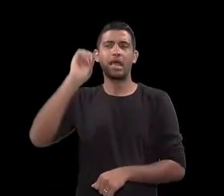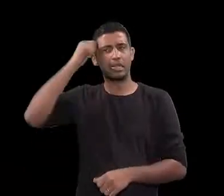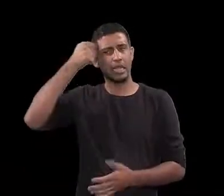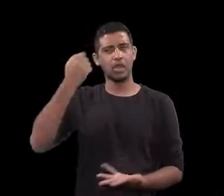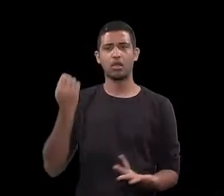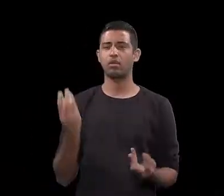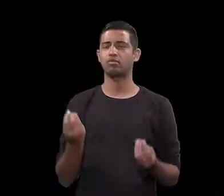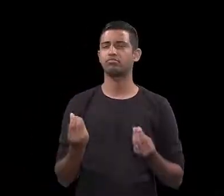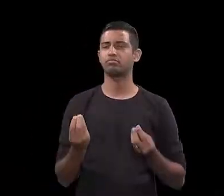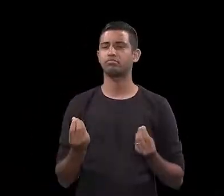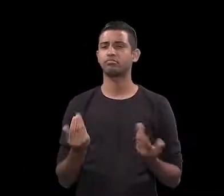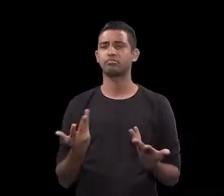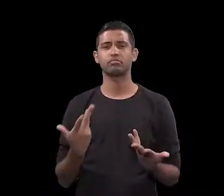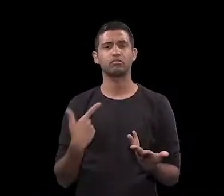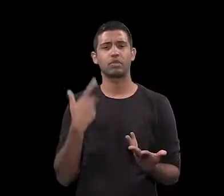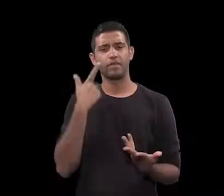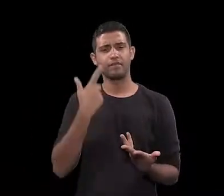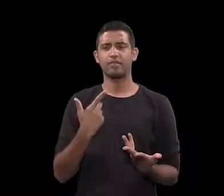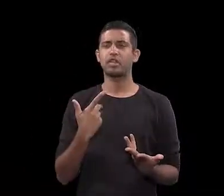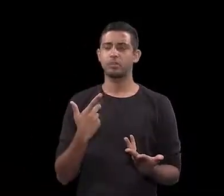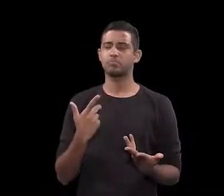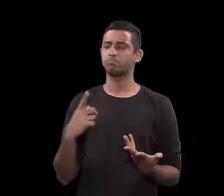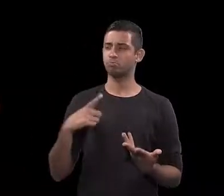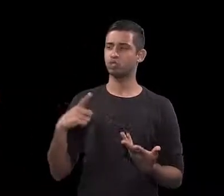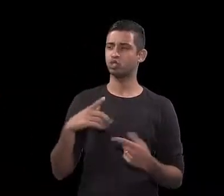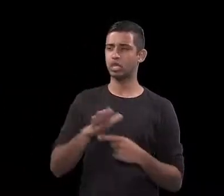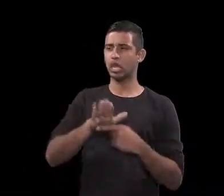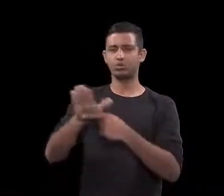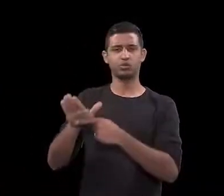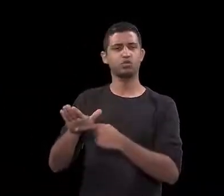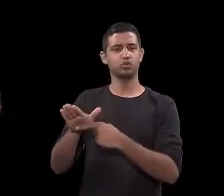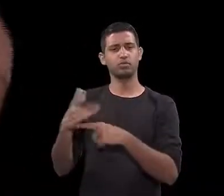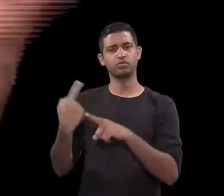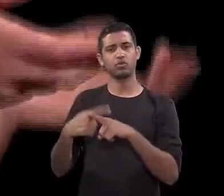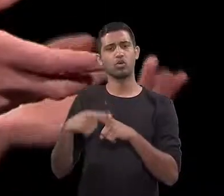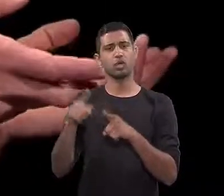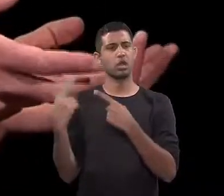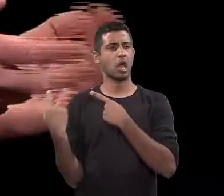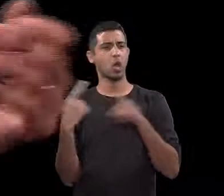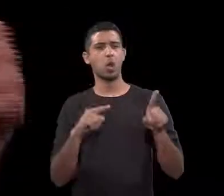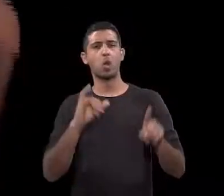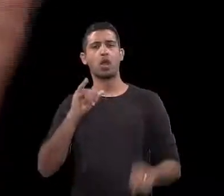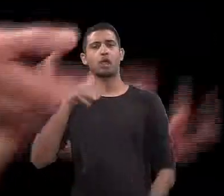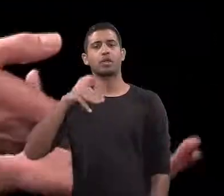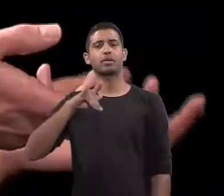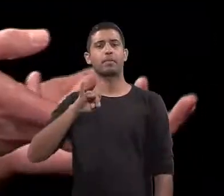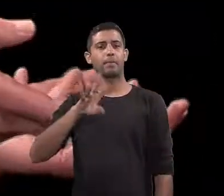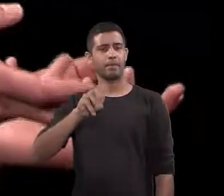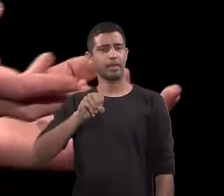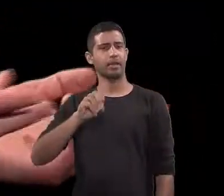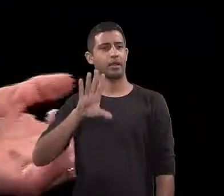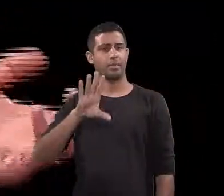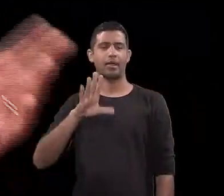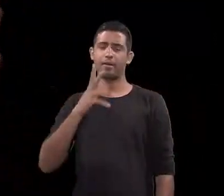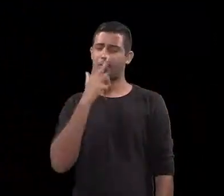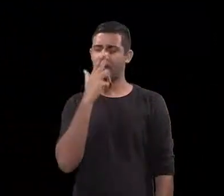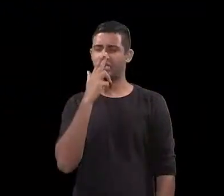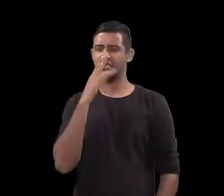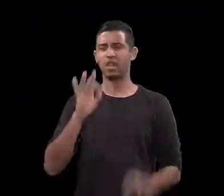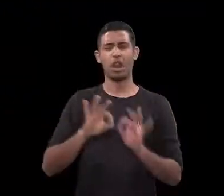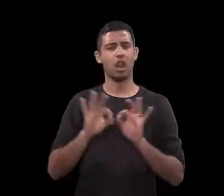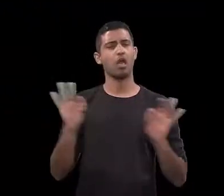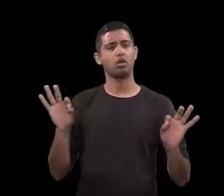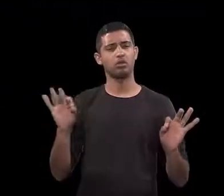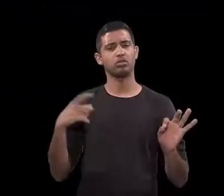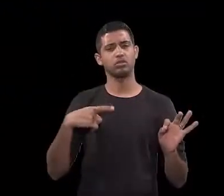Unidos era, claro, de alguma maneira se apoiava, porque, claro, era em contra do Império, mas tinha uma